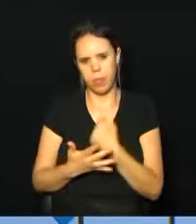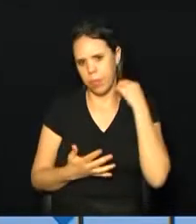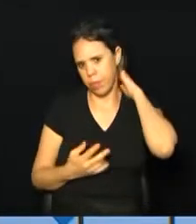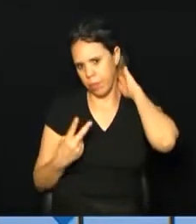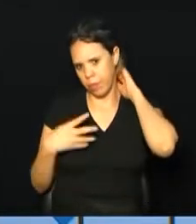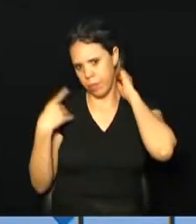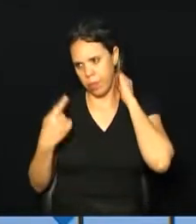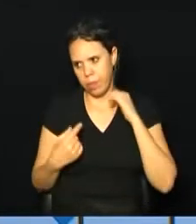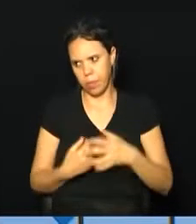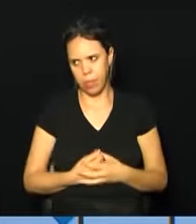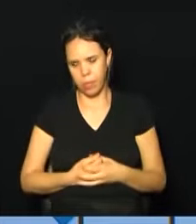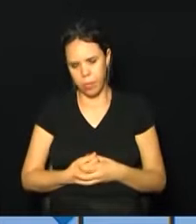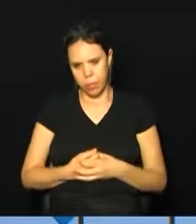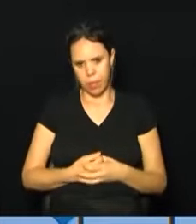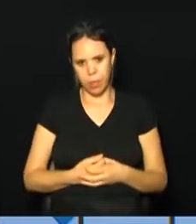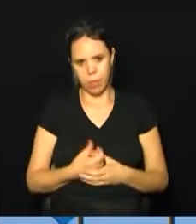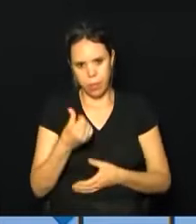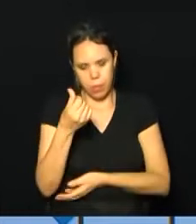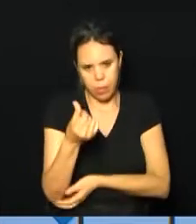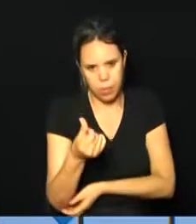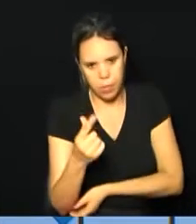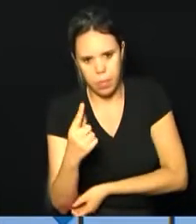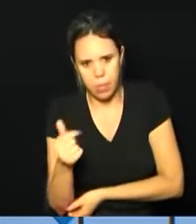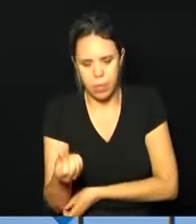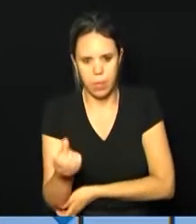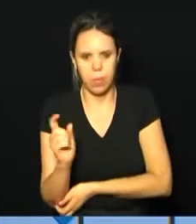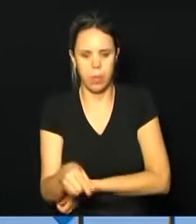últimas 24 horas. São